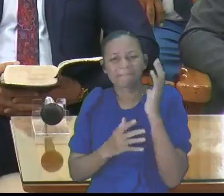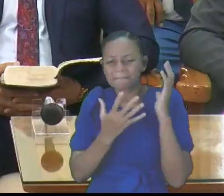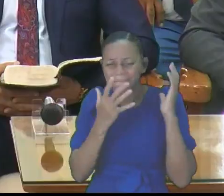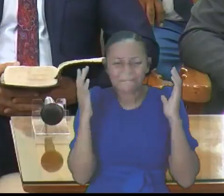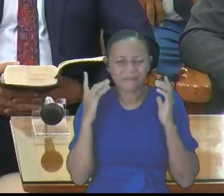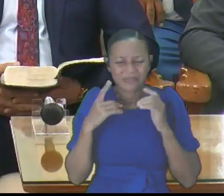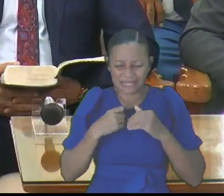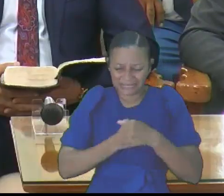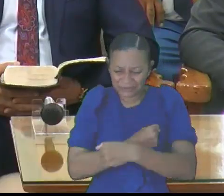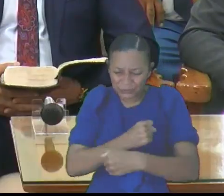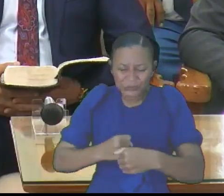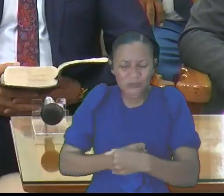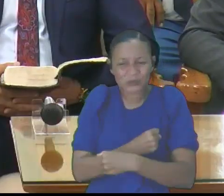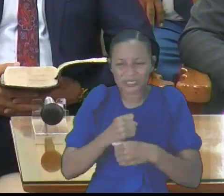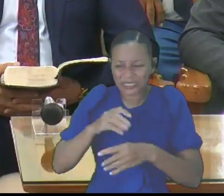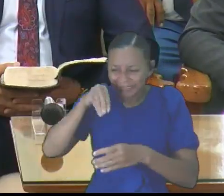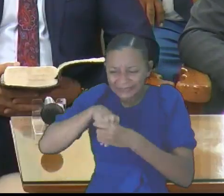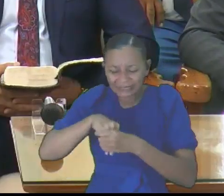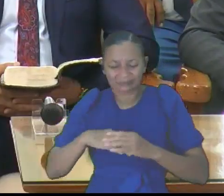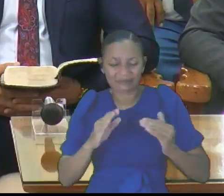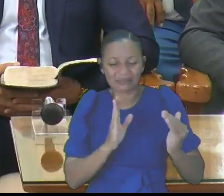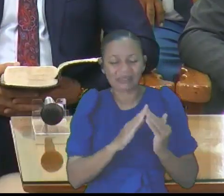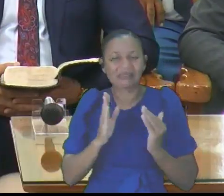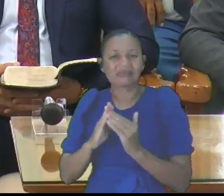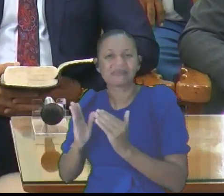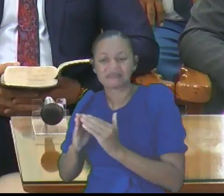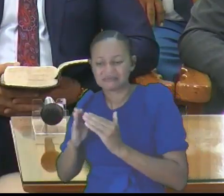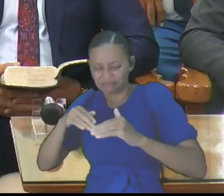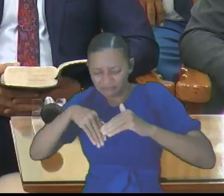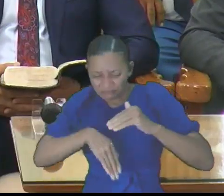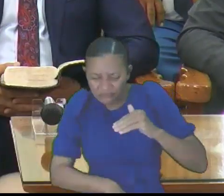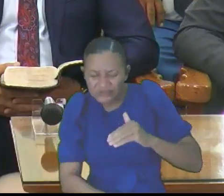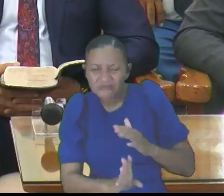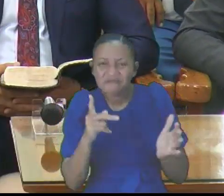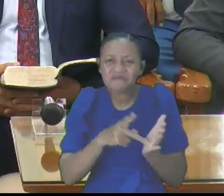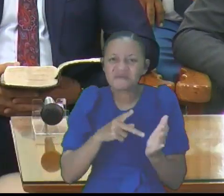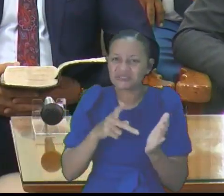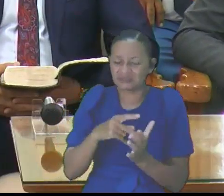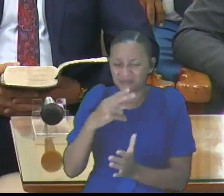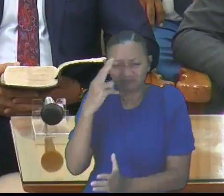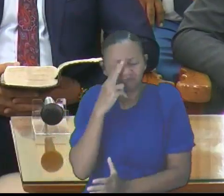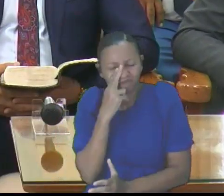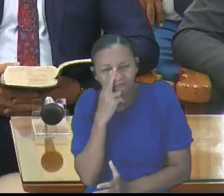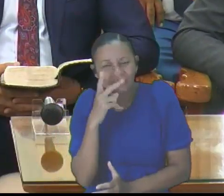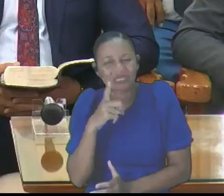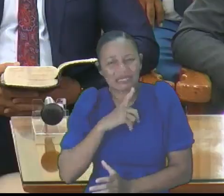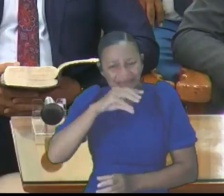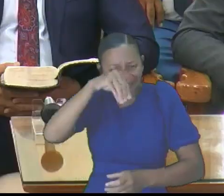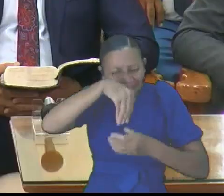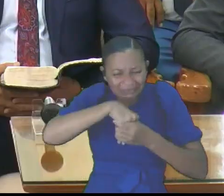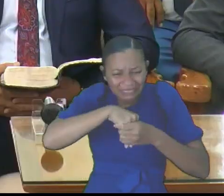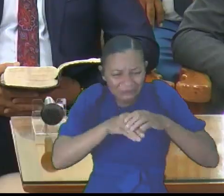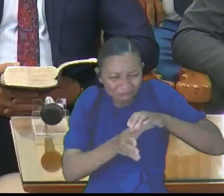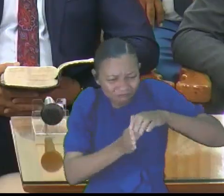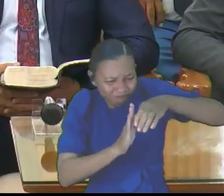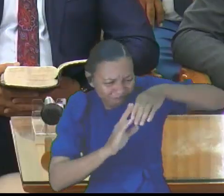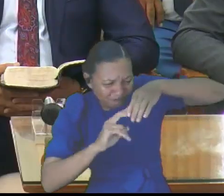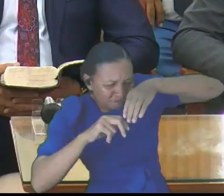nas cozinhas das casas. Os verdadeiros cristãos estão nos subsolos. Os verdadeiros cristãos estão nas